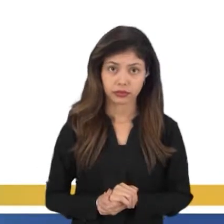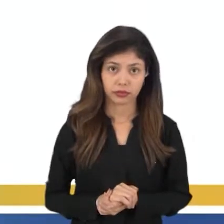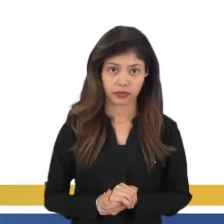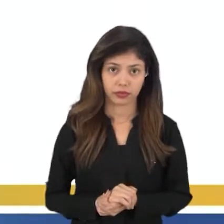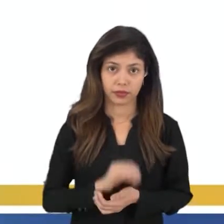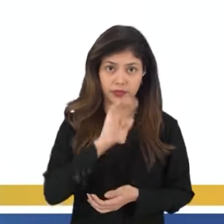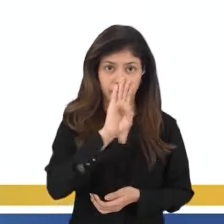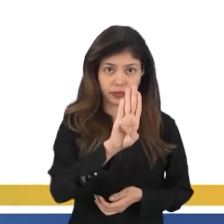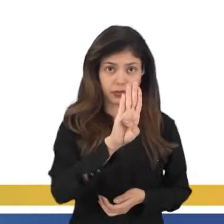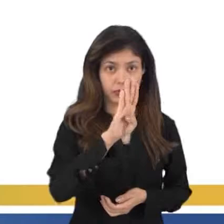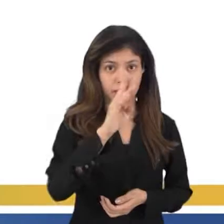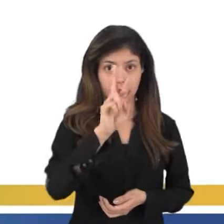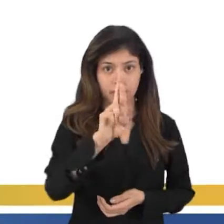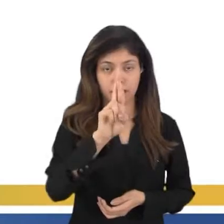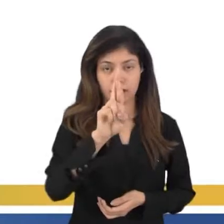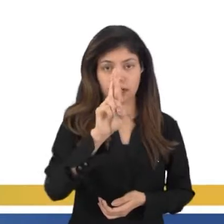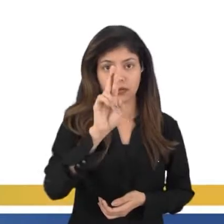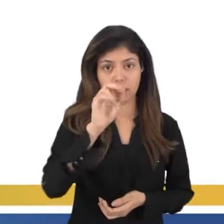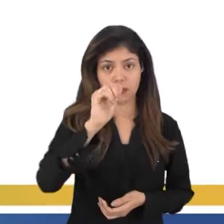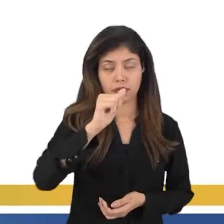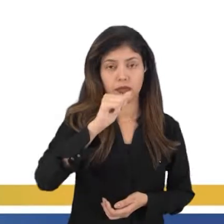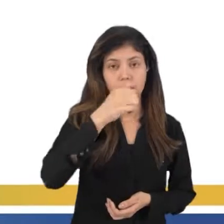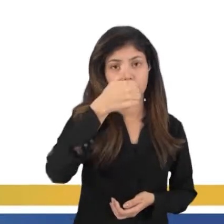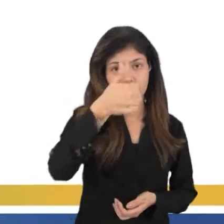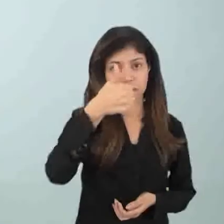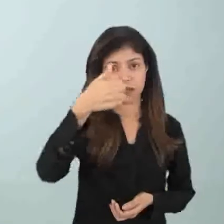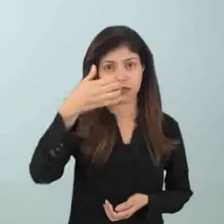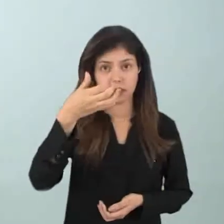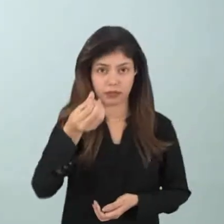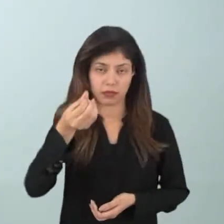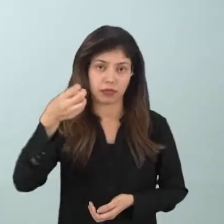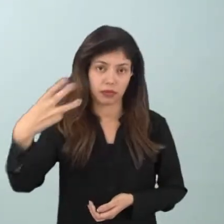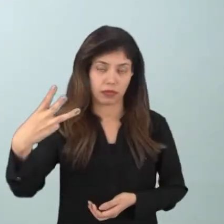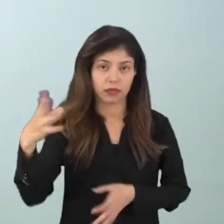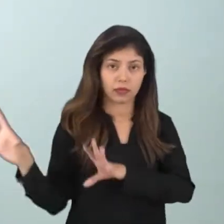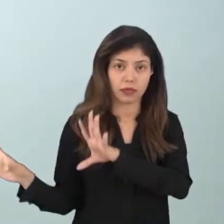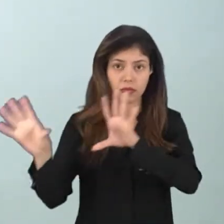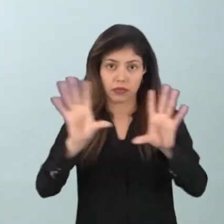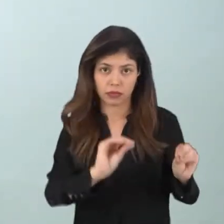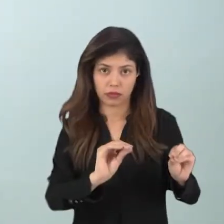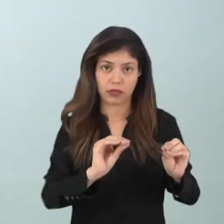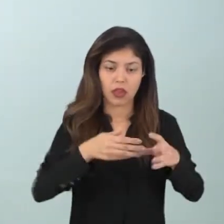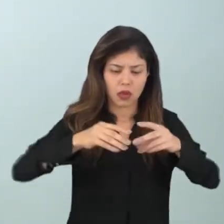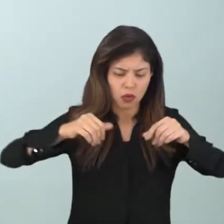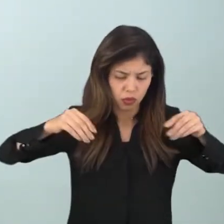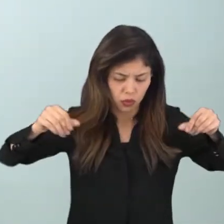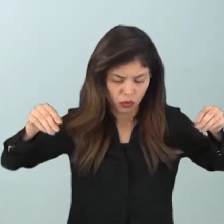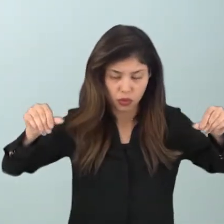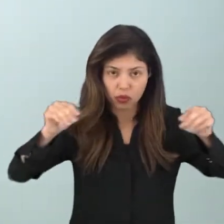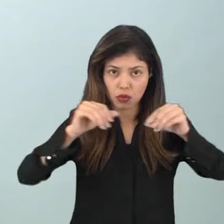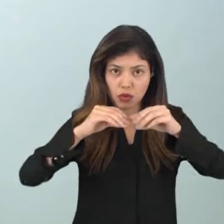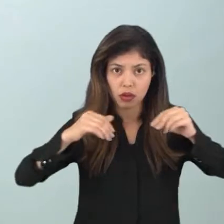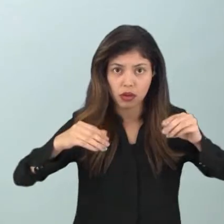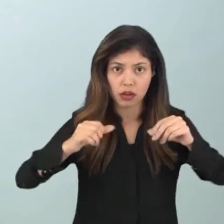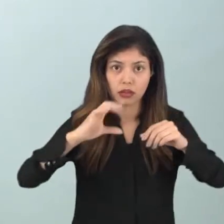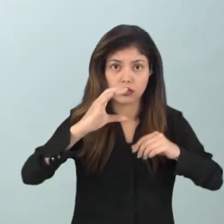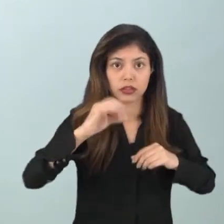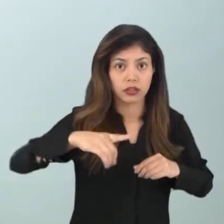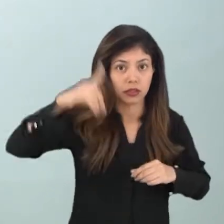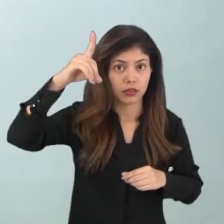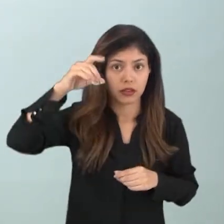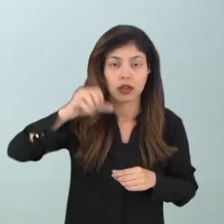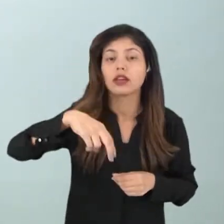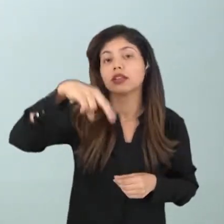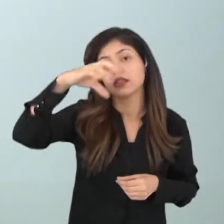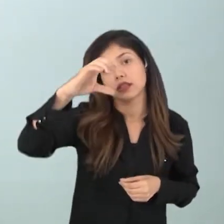da BR-163, que leva os principais grãos ali da região centro-oeste, ela foi recuperada